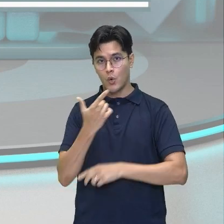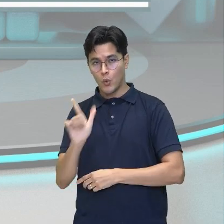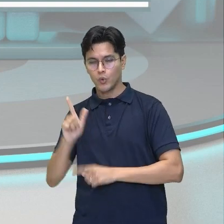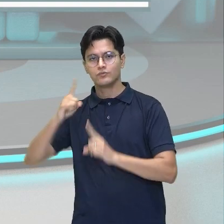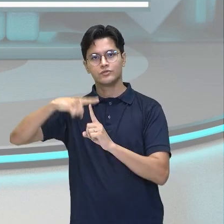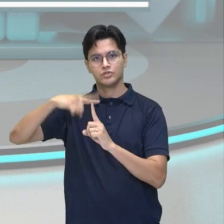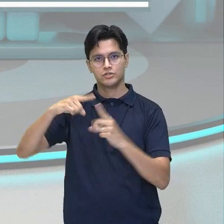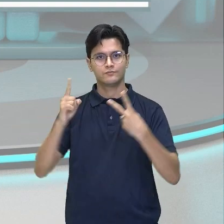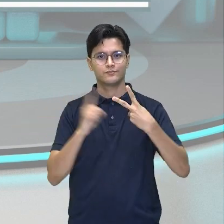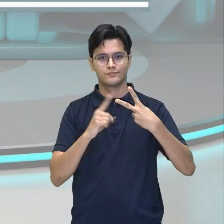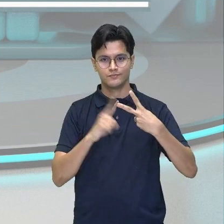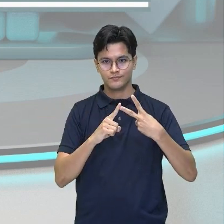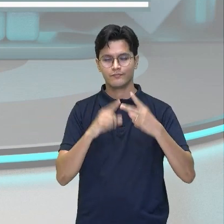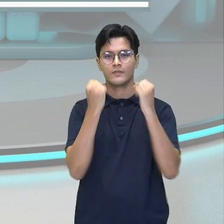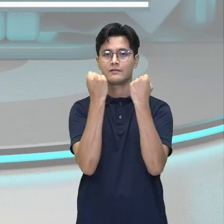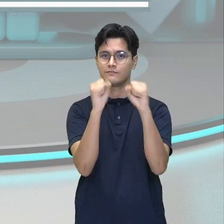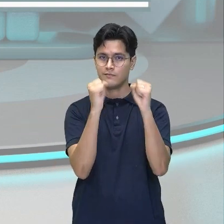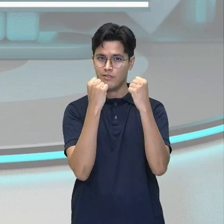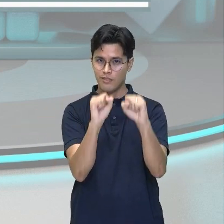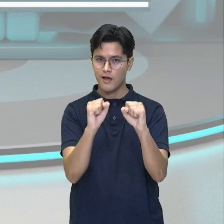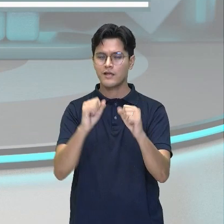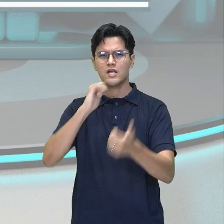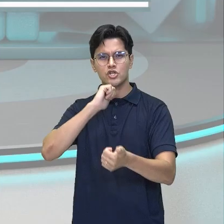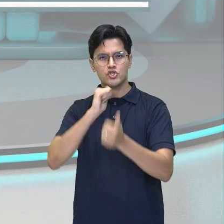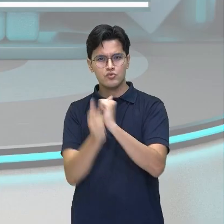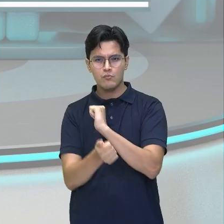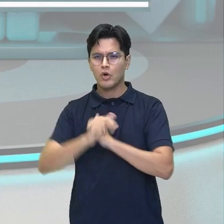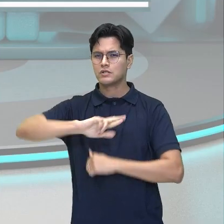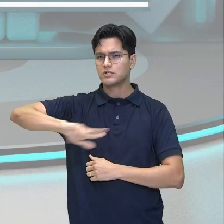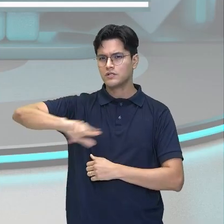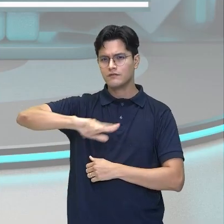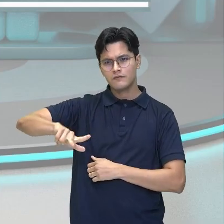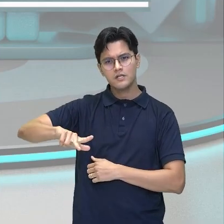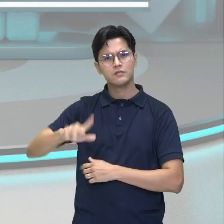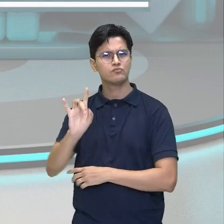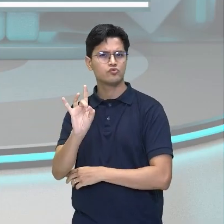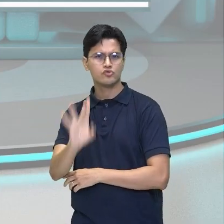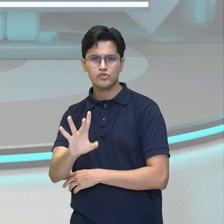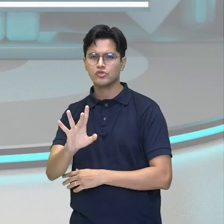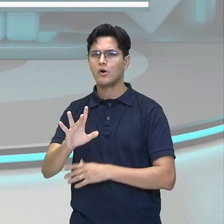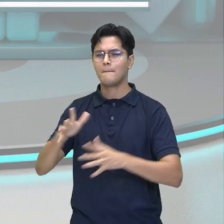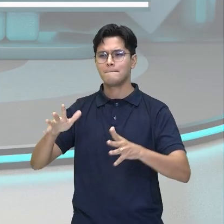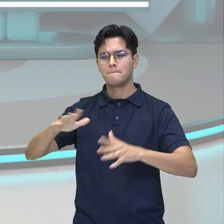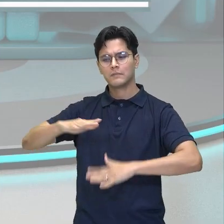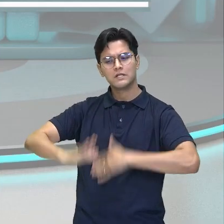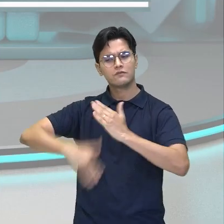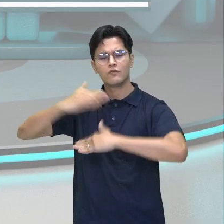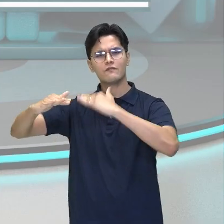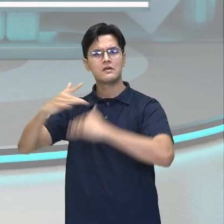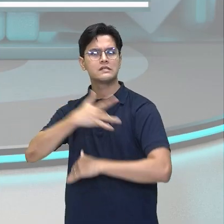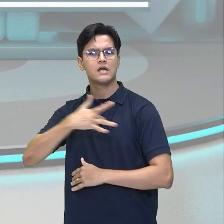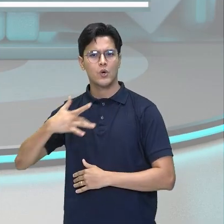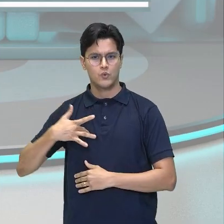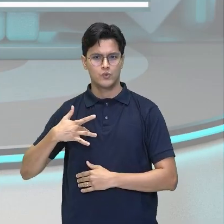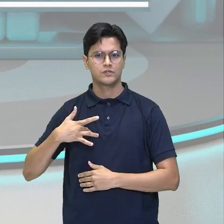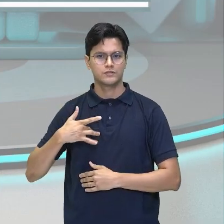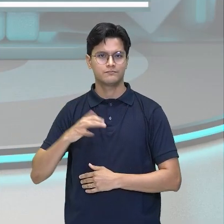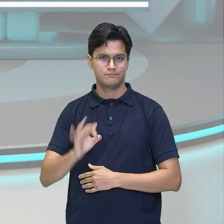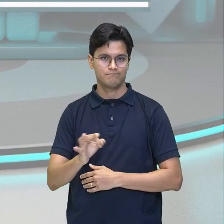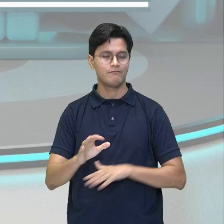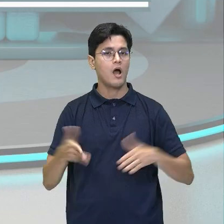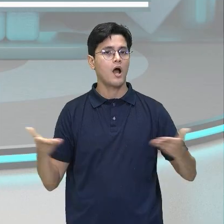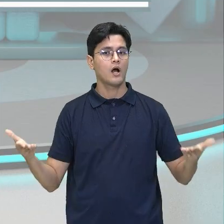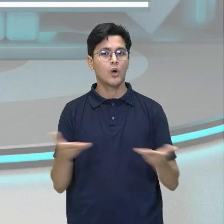de trazer esse bem-estar, de promover a saúde do indivíduo. Então, a gente vai falar um pouco mais agora sobre